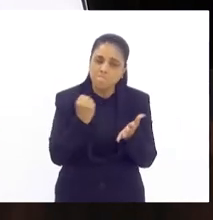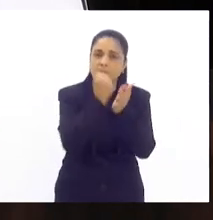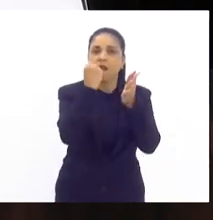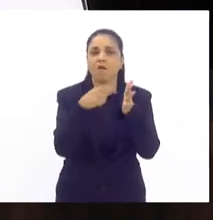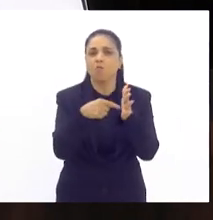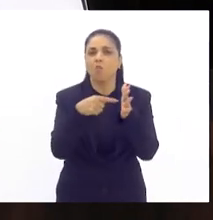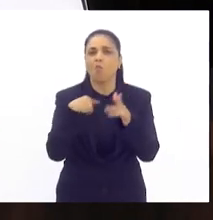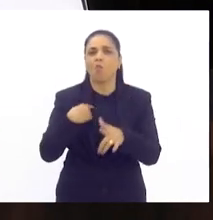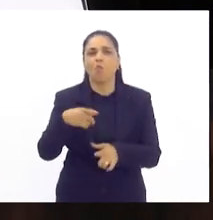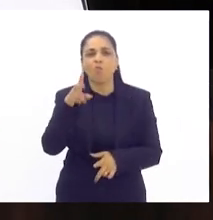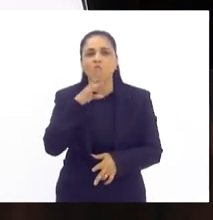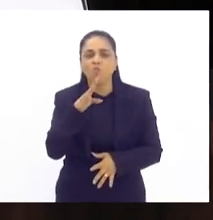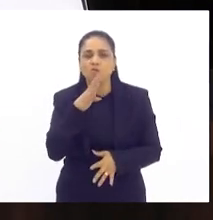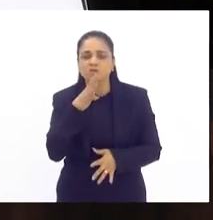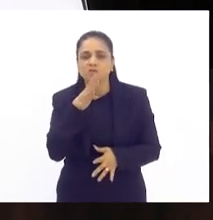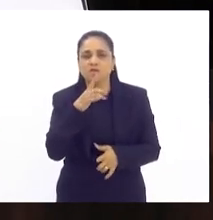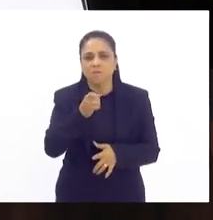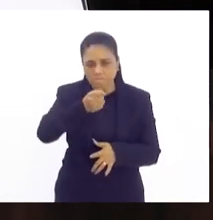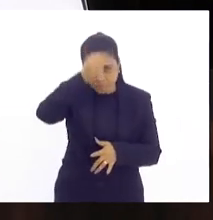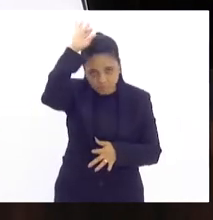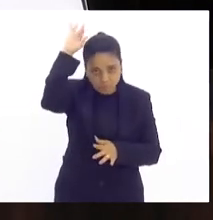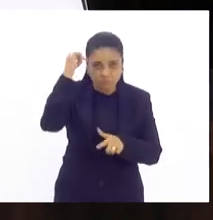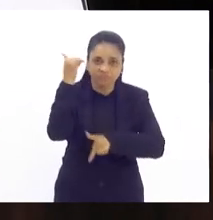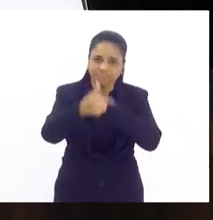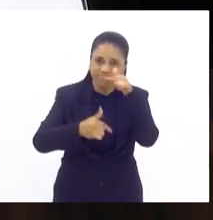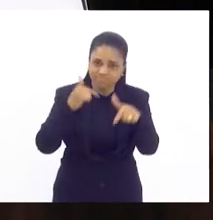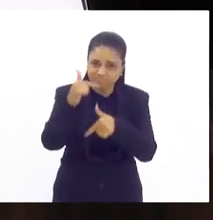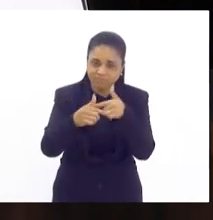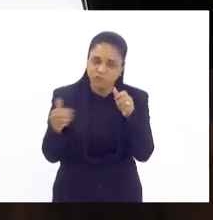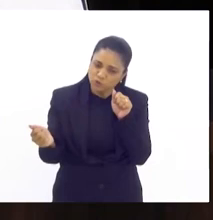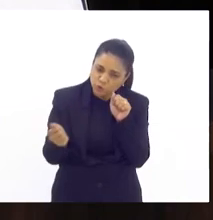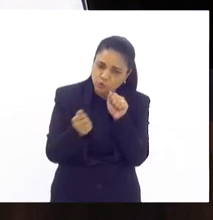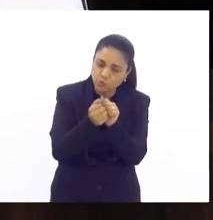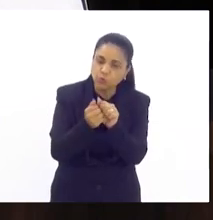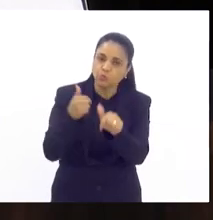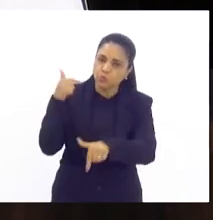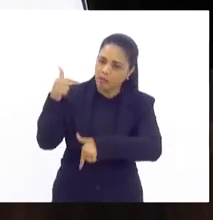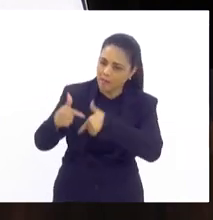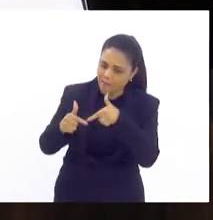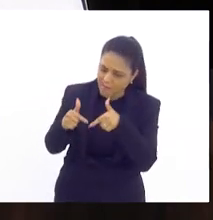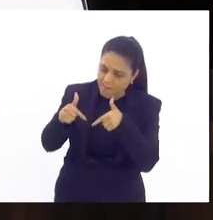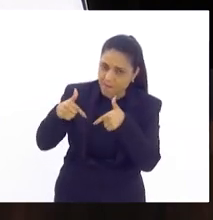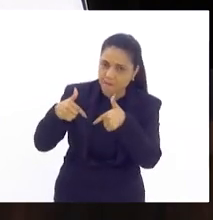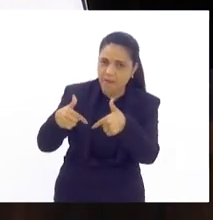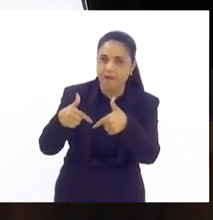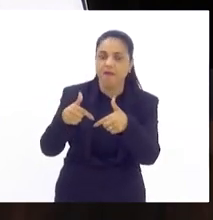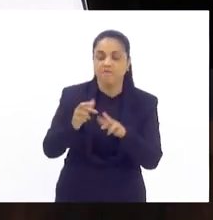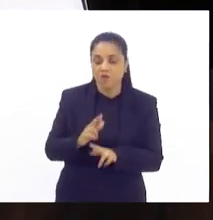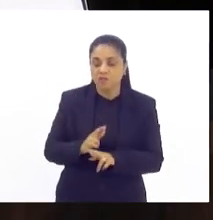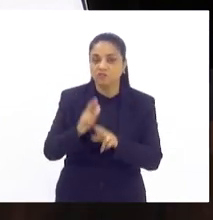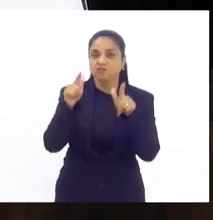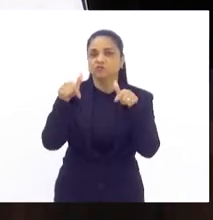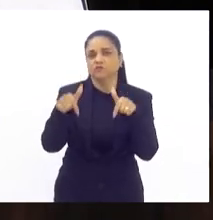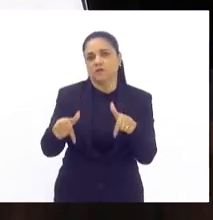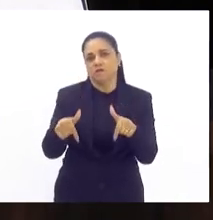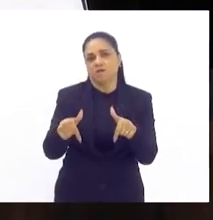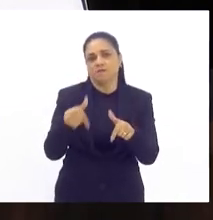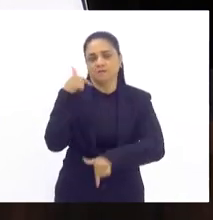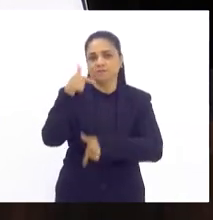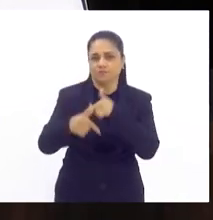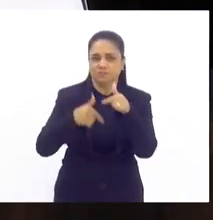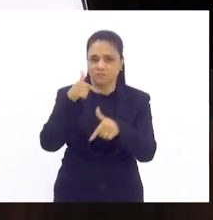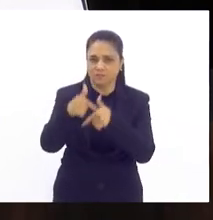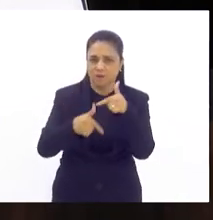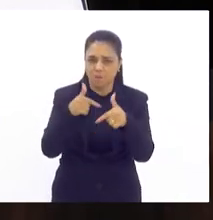dia dos bombeiros e atuar em conjunto com eles, e que fez a diferença para mitigar tanto